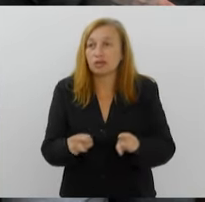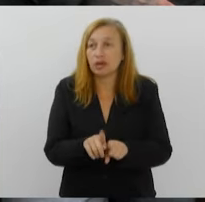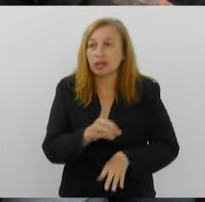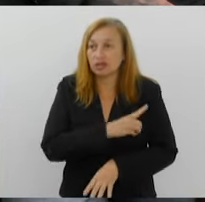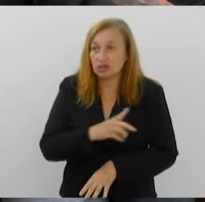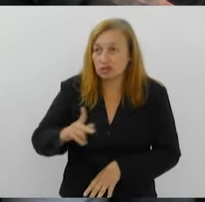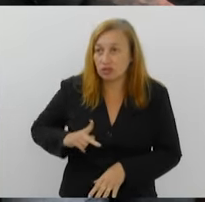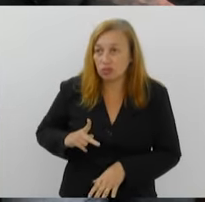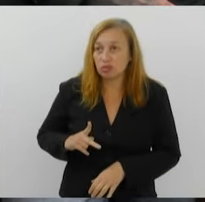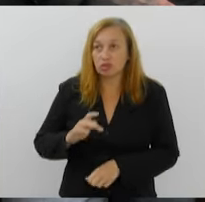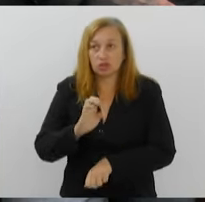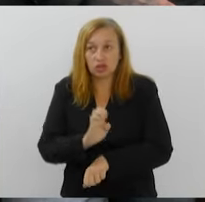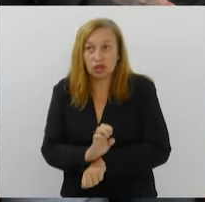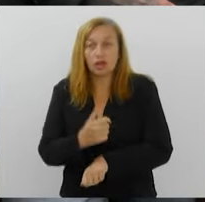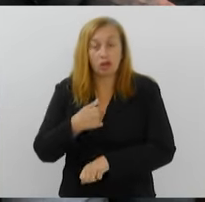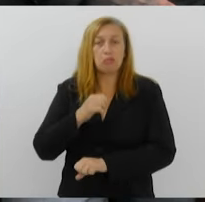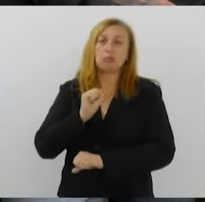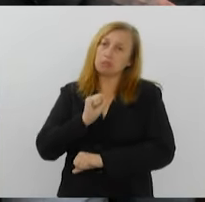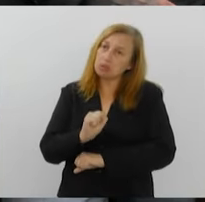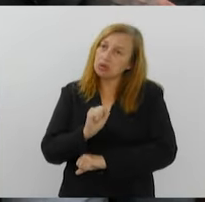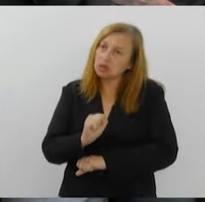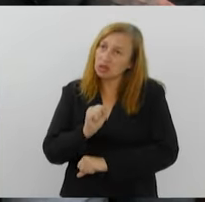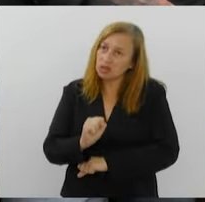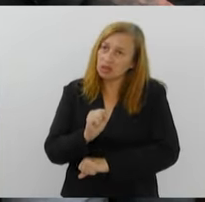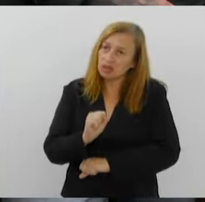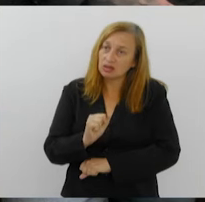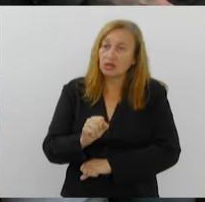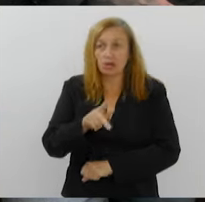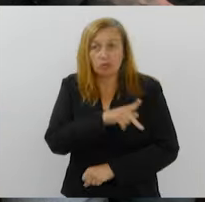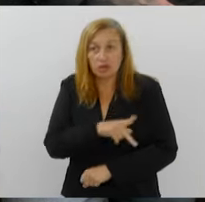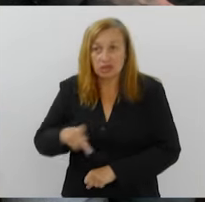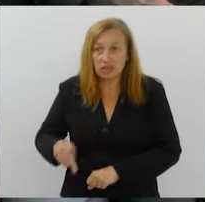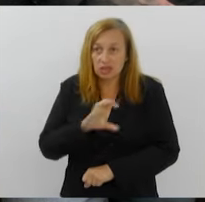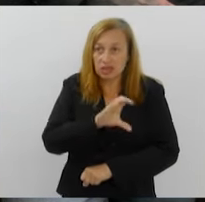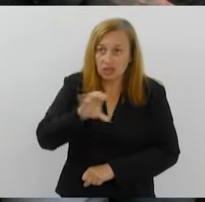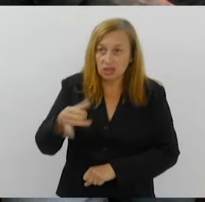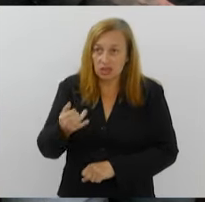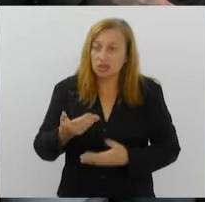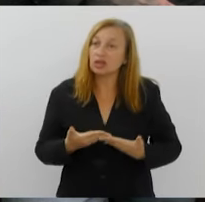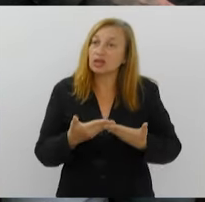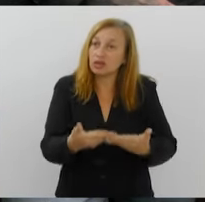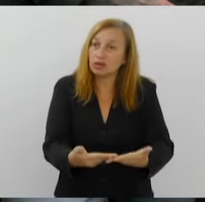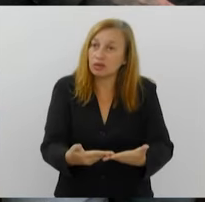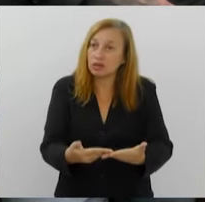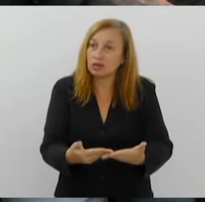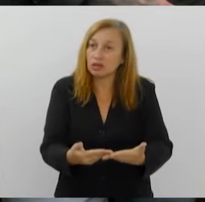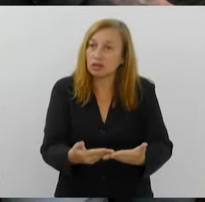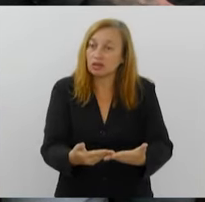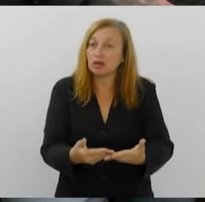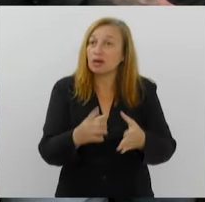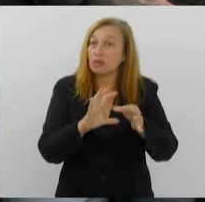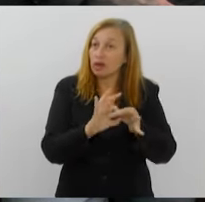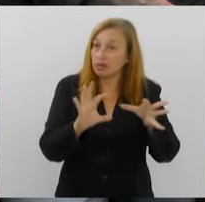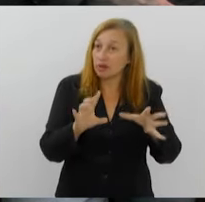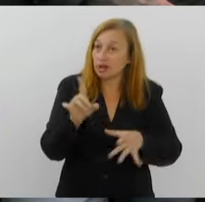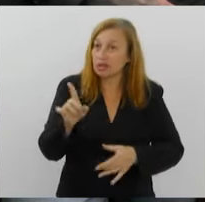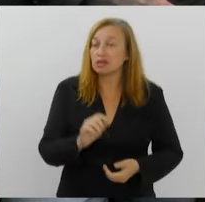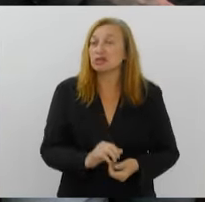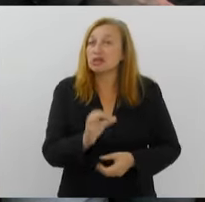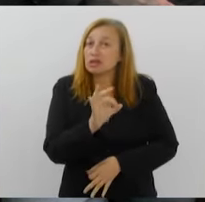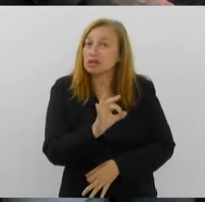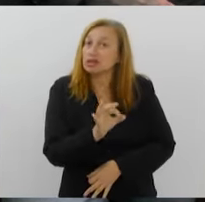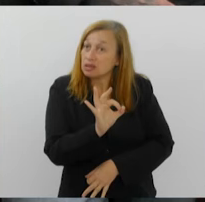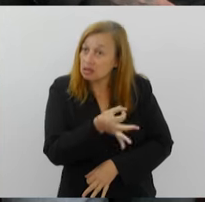Pública do Estado. Eu poderia fazê-lo como presidente da CCJ, encaminhar na próxima sessão para a deliberação e tenho